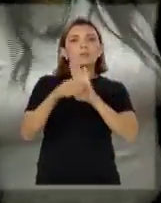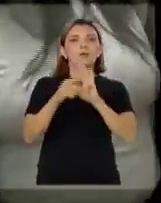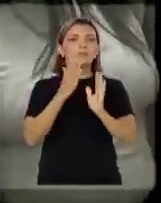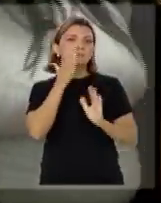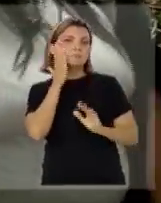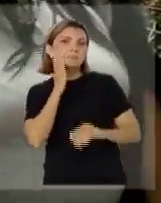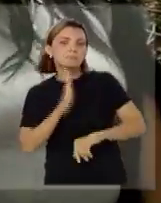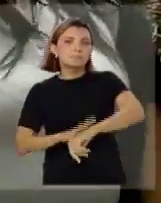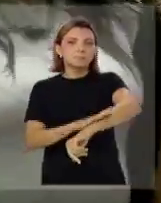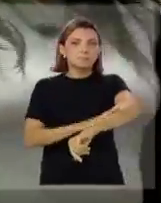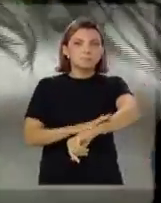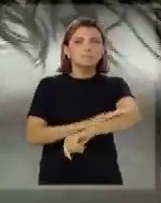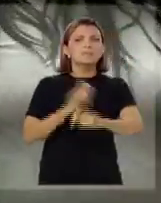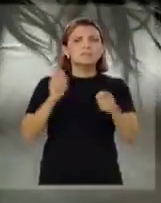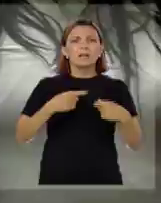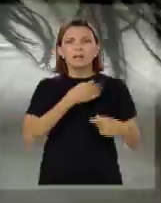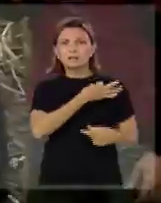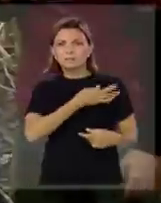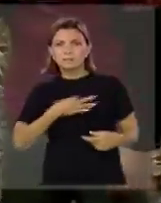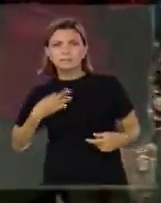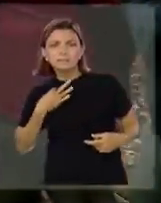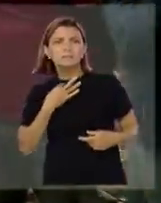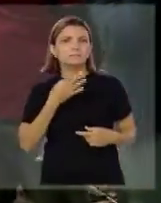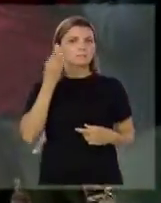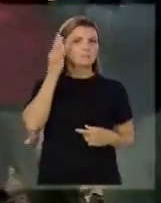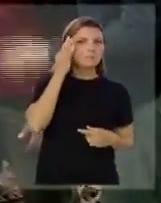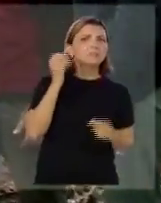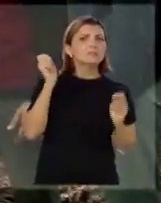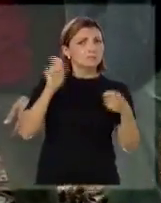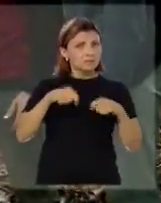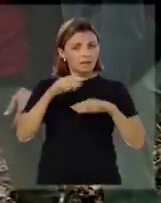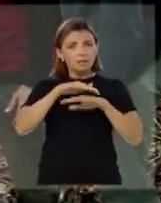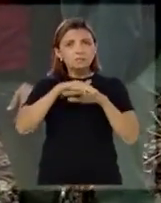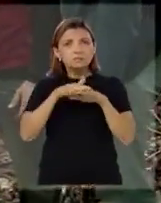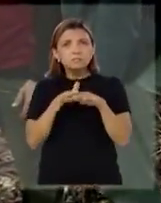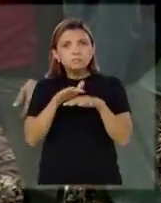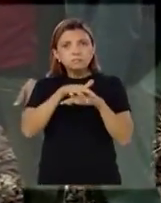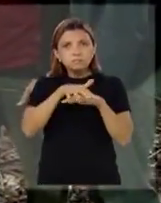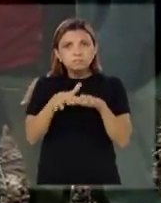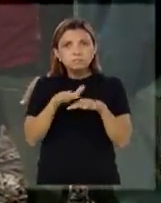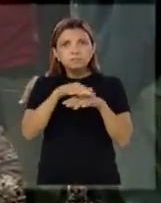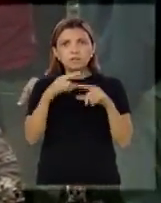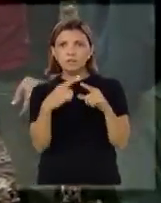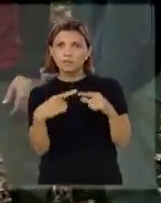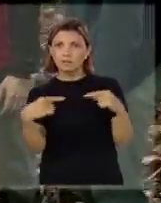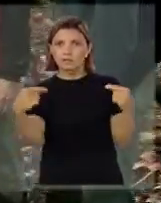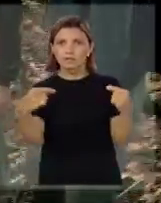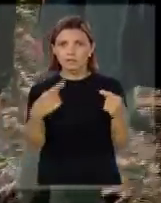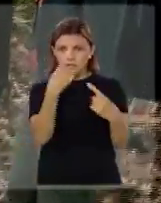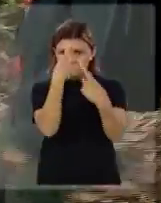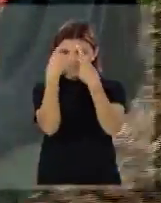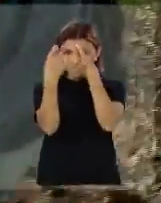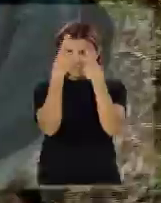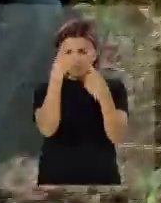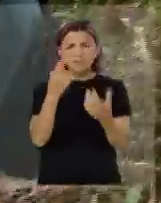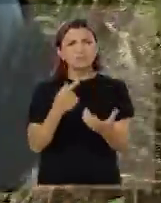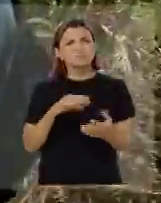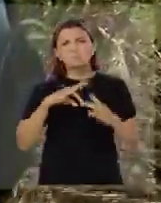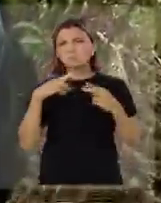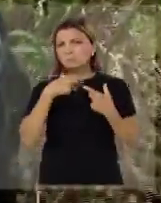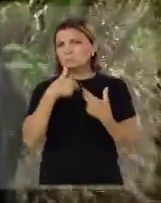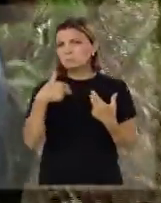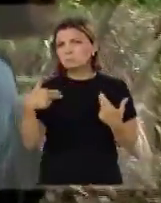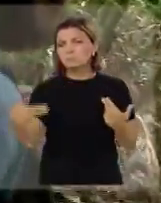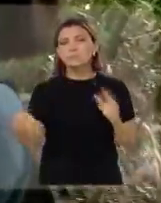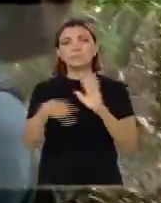cosméticos. Nossa, e com a semente dá pra fazer artesanato também. Ah, com certeza. A semente e a fibra da folha também. Nossa. O povo daqui sabe usar